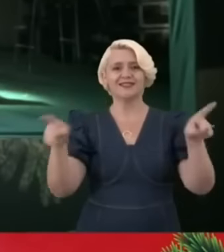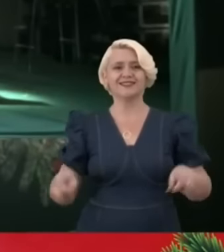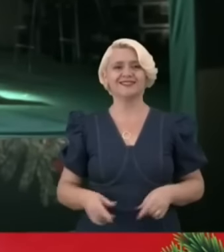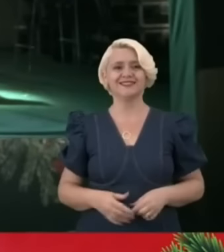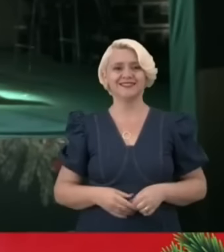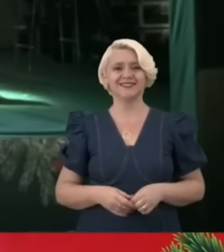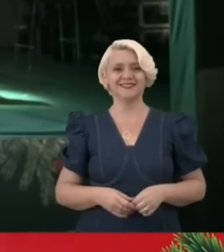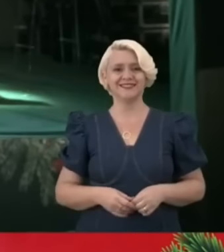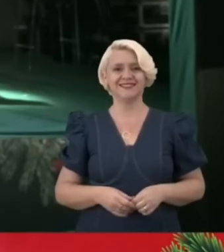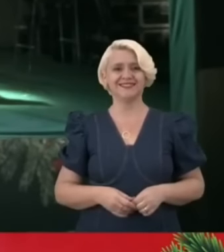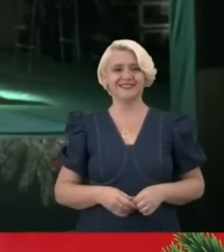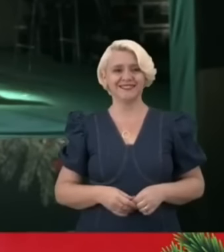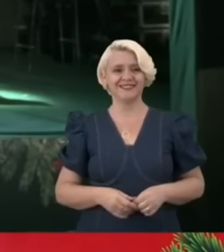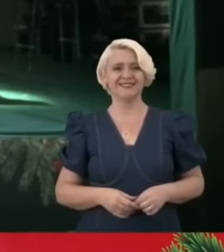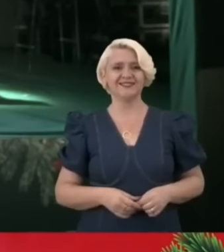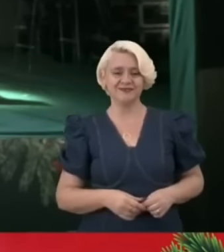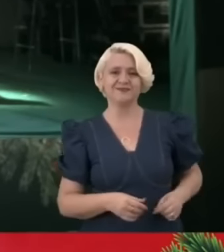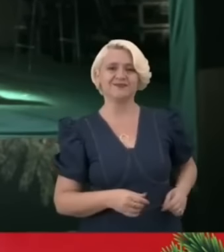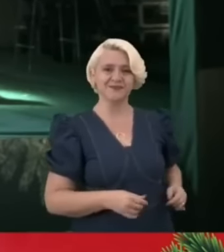Ah, rapaz,